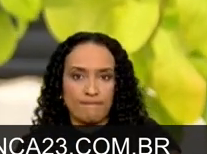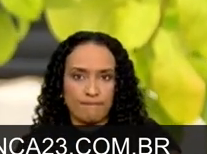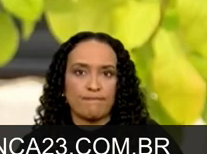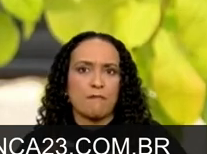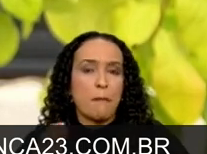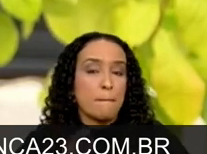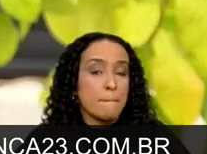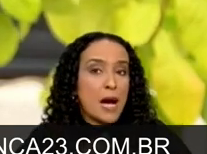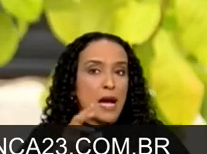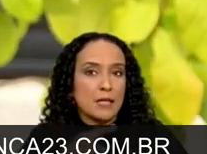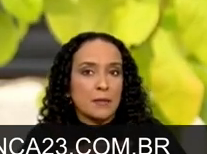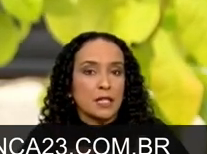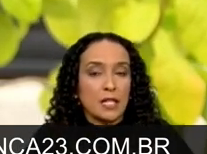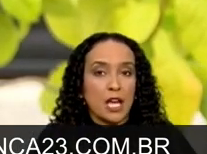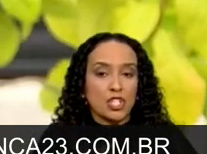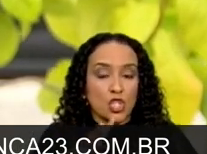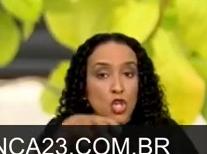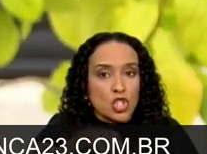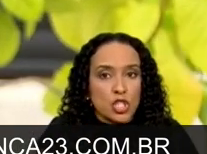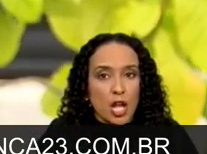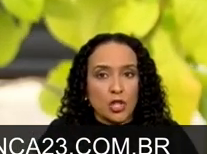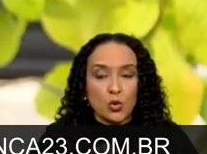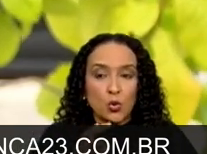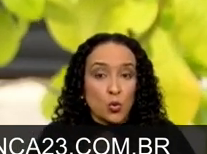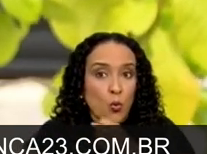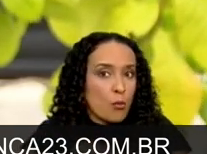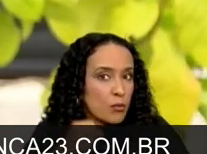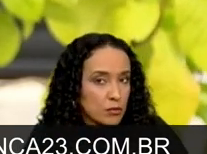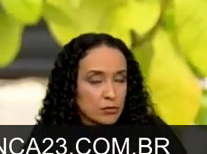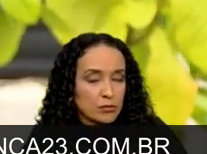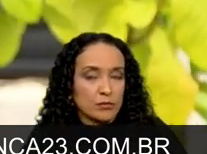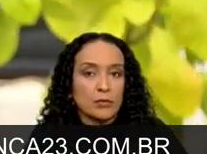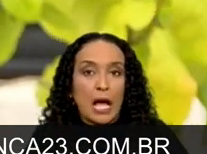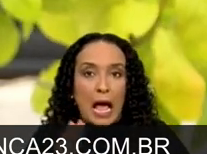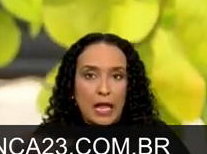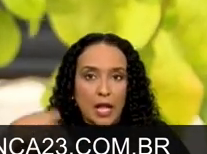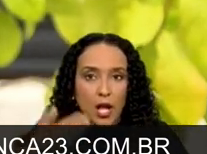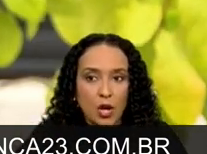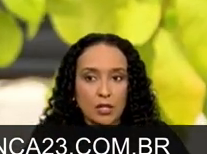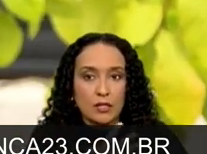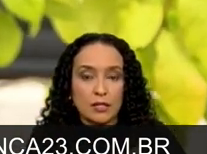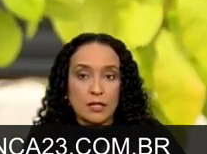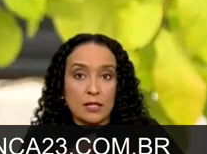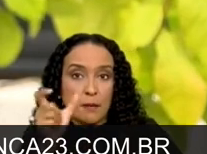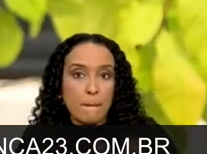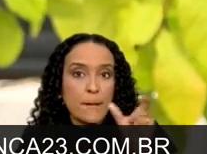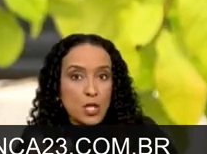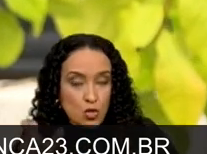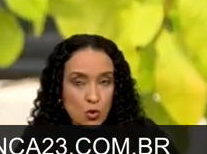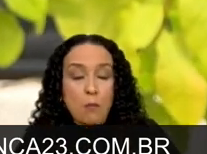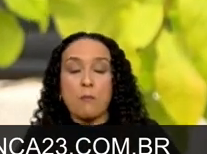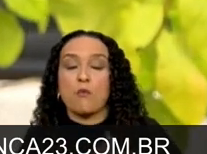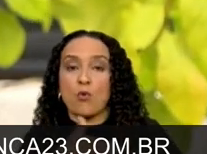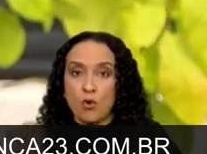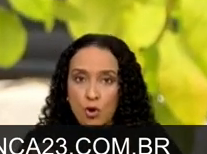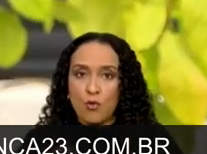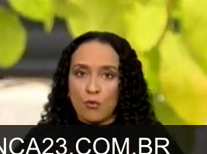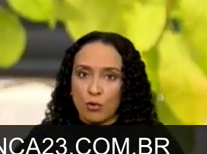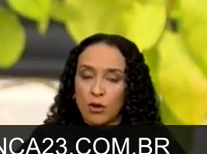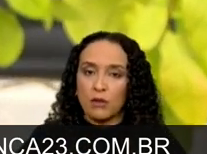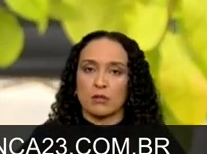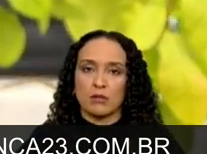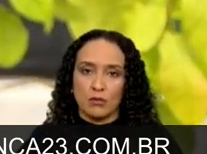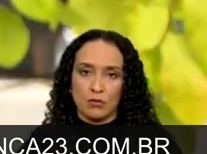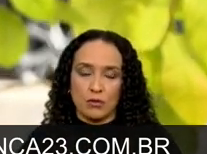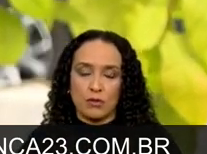bem mais da metade do registrado em todo o ano passado. Até agora, 36 pessoas morreram por causa da